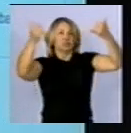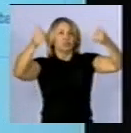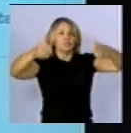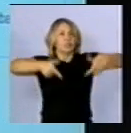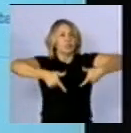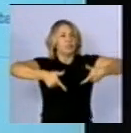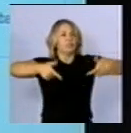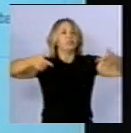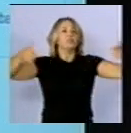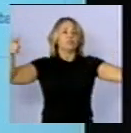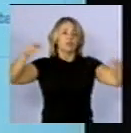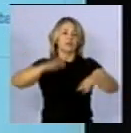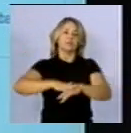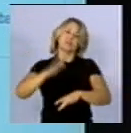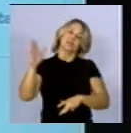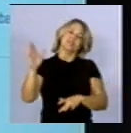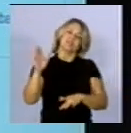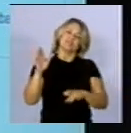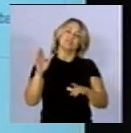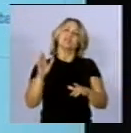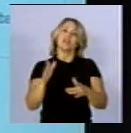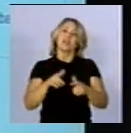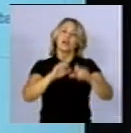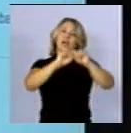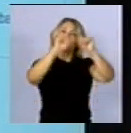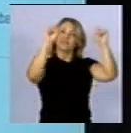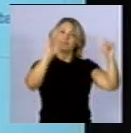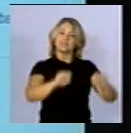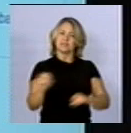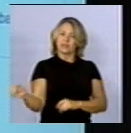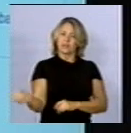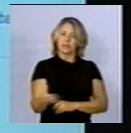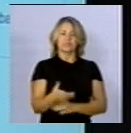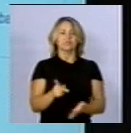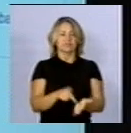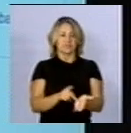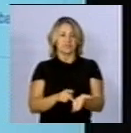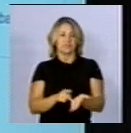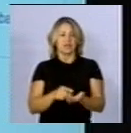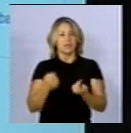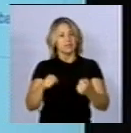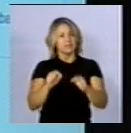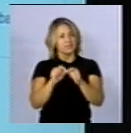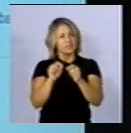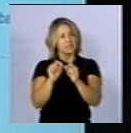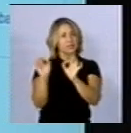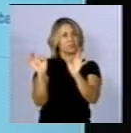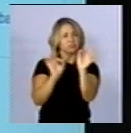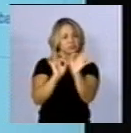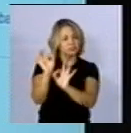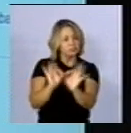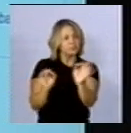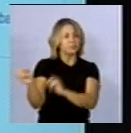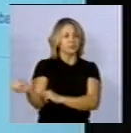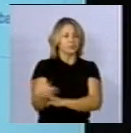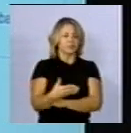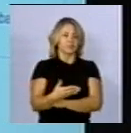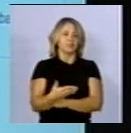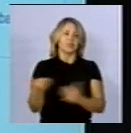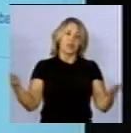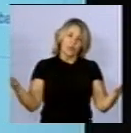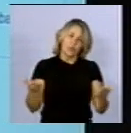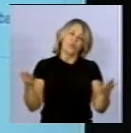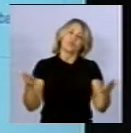sistema Esse é um é uma expansão é coisa nova o que já existe teria que ser feito toda essa engenharia coisa que hoje já se